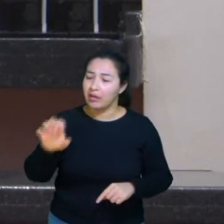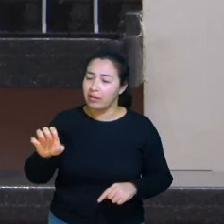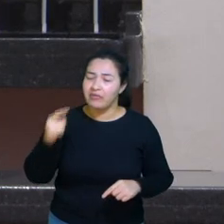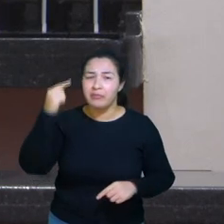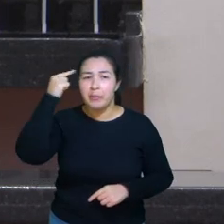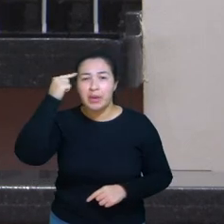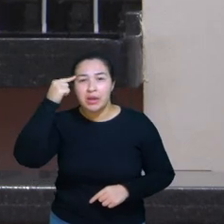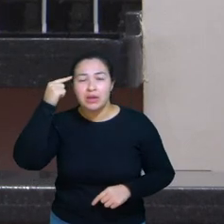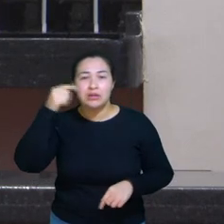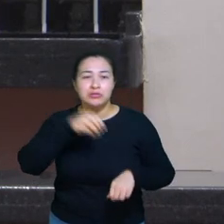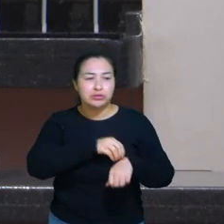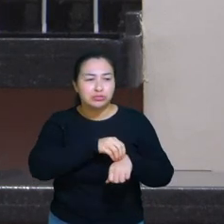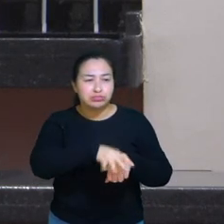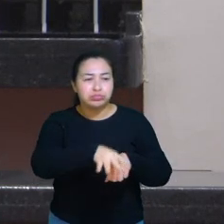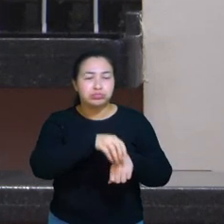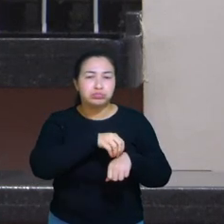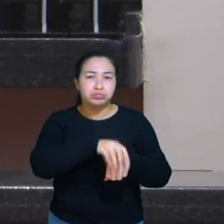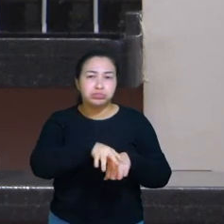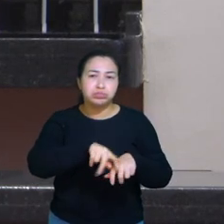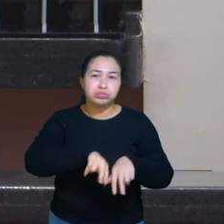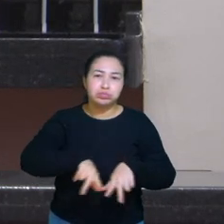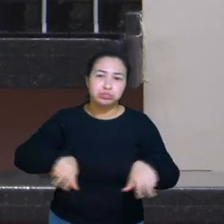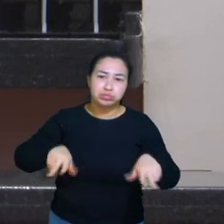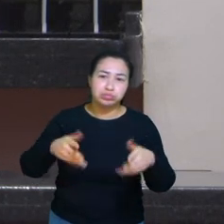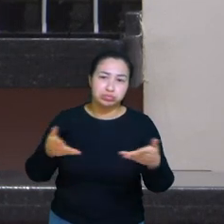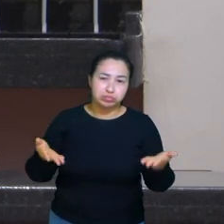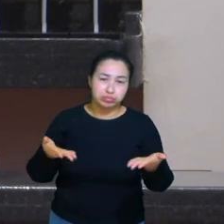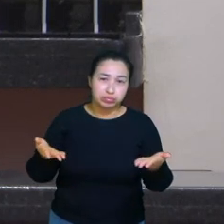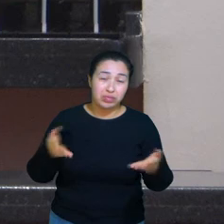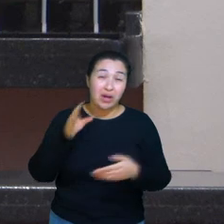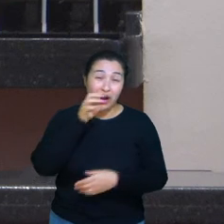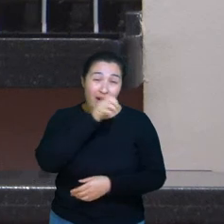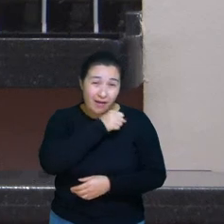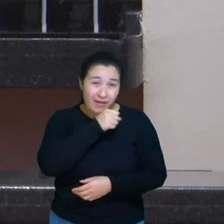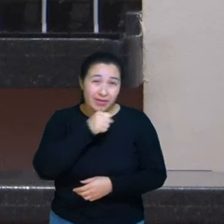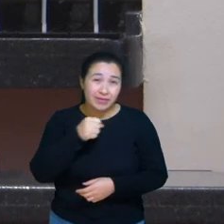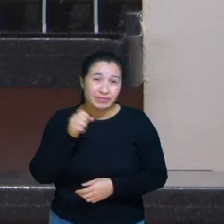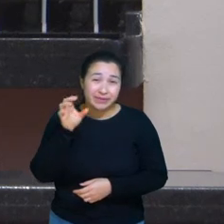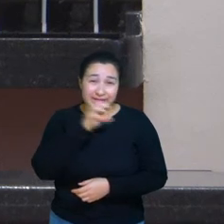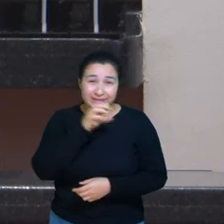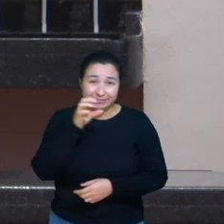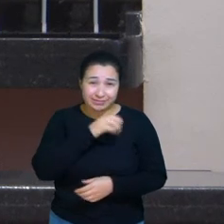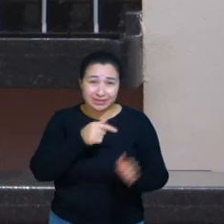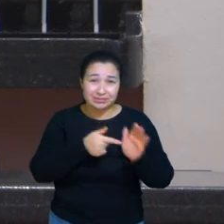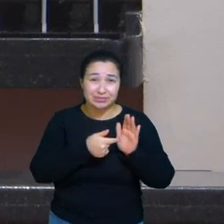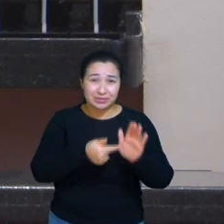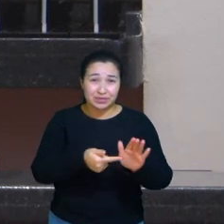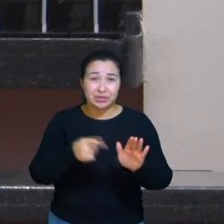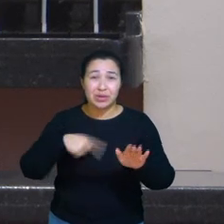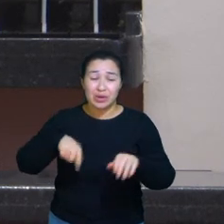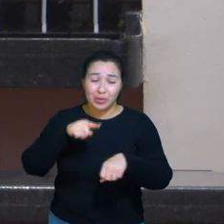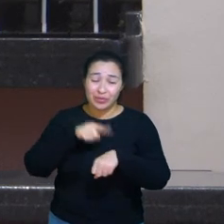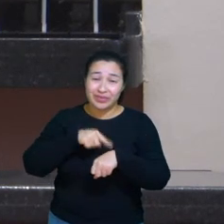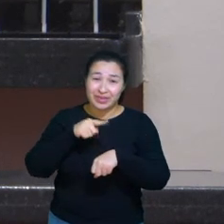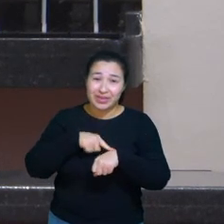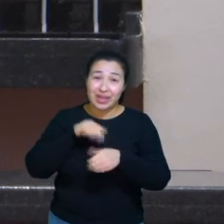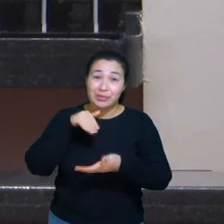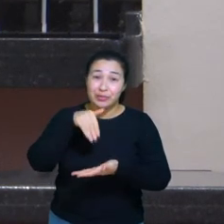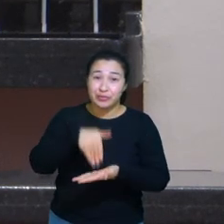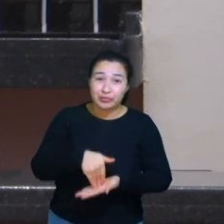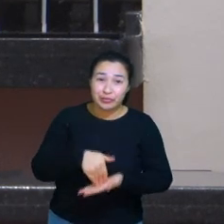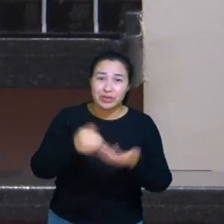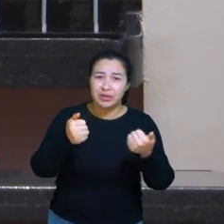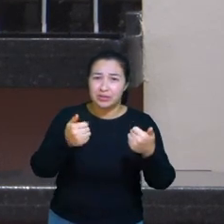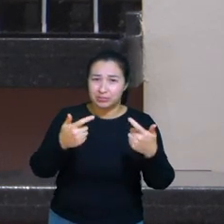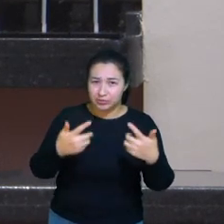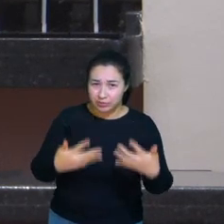momento então eu vou eu vou tentar acelerar um pouco essa apresentação para eu ter um tempinho no final para pontuar algumas